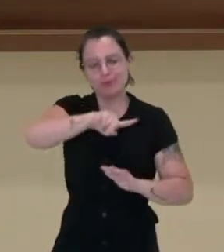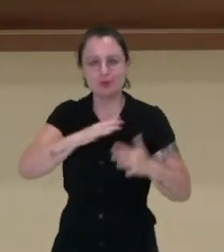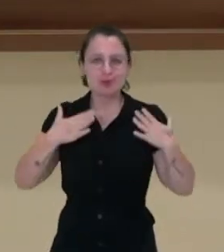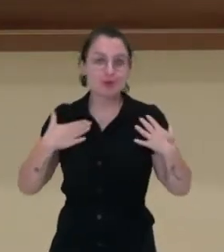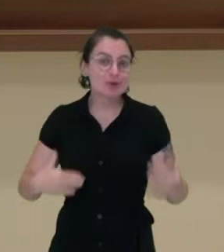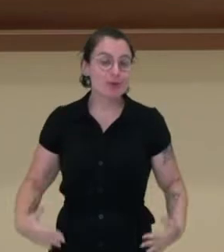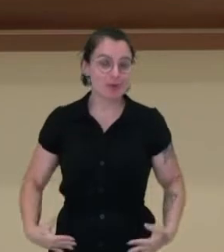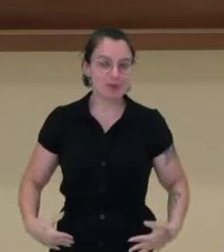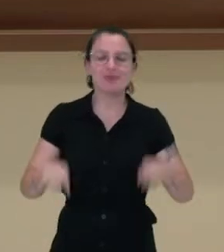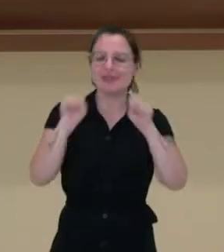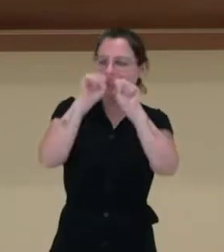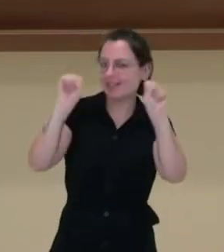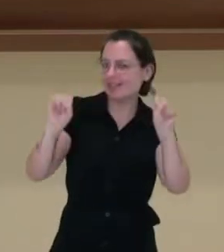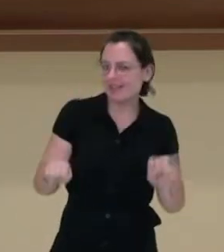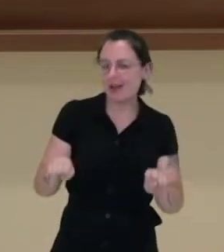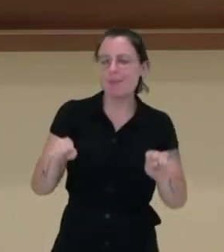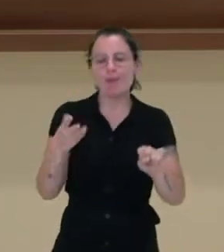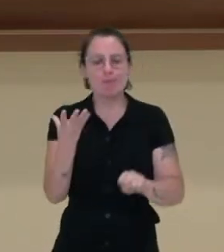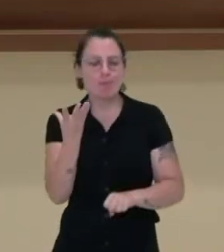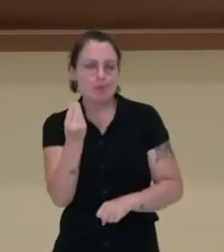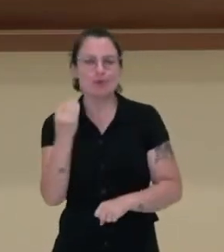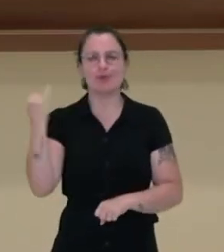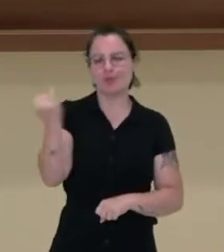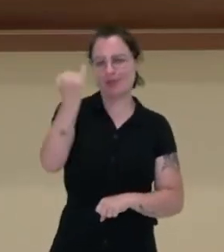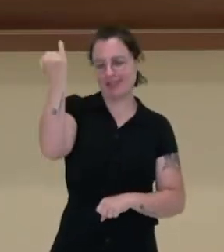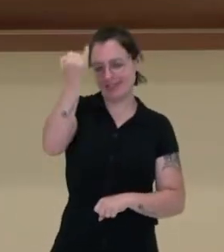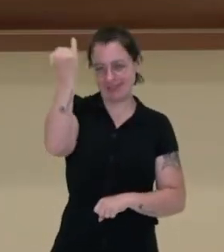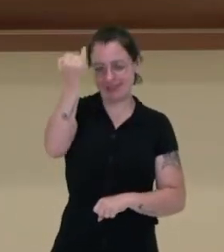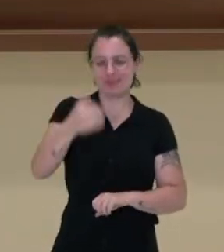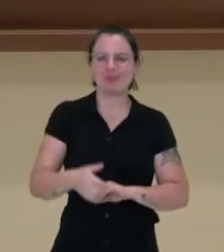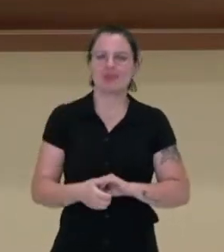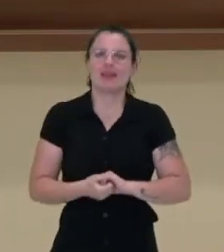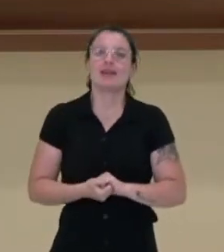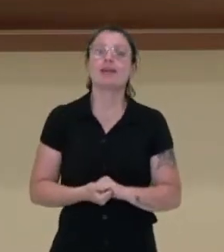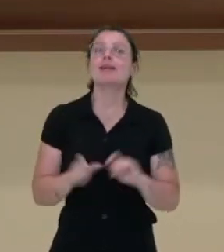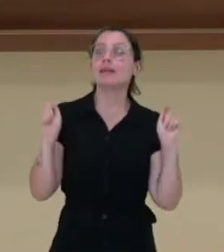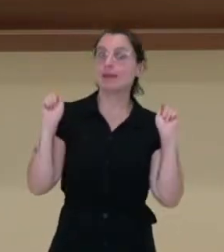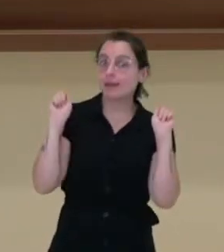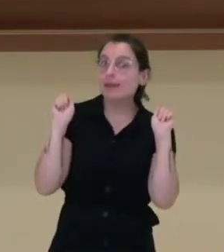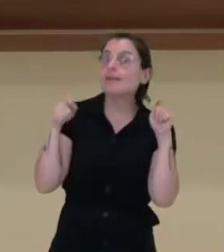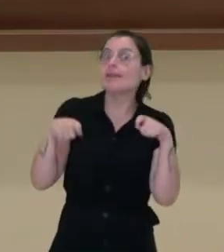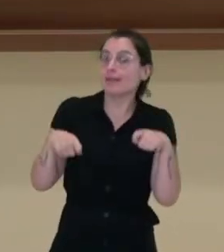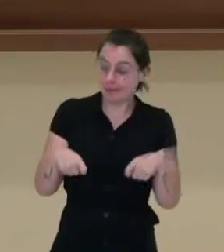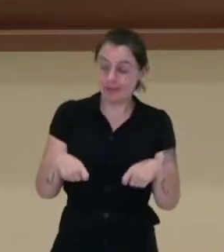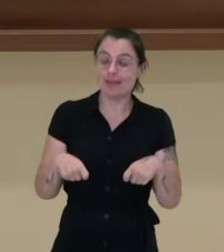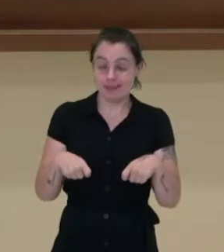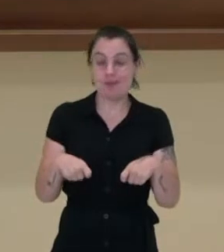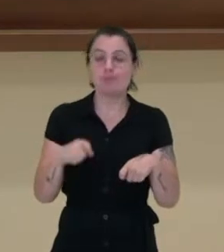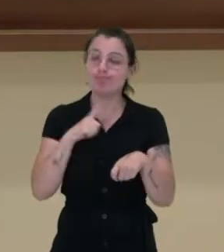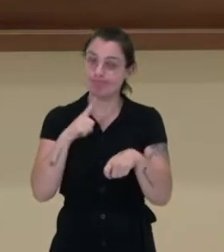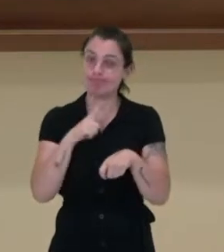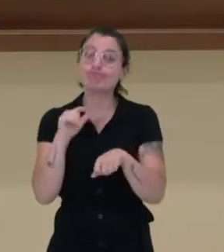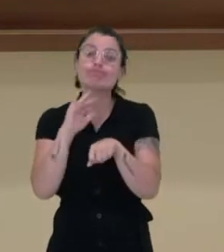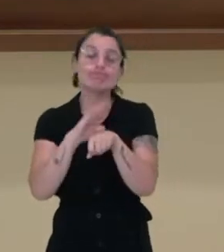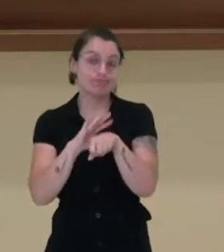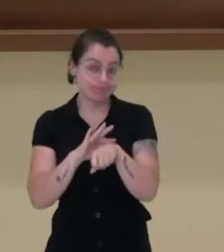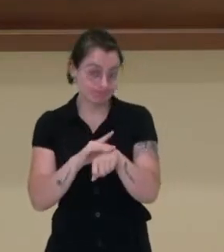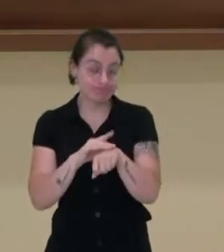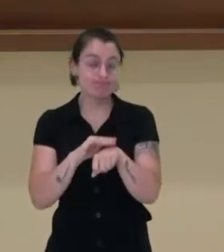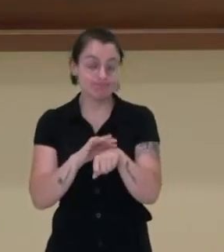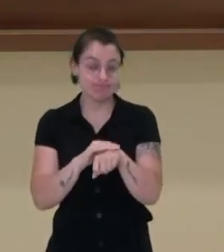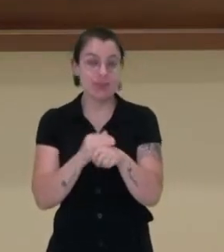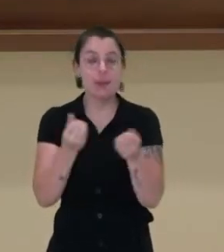São dois sistemas muito importantes que podem ser afetados sim e podem nos causar